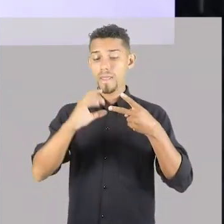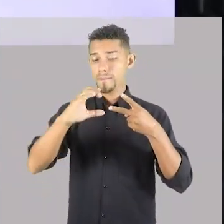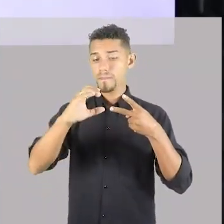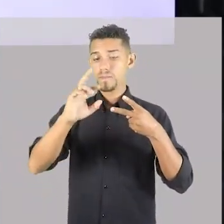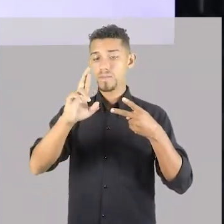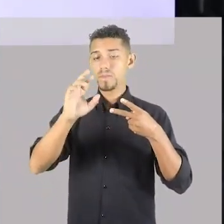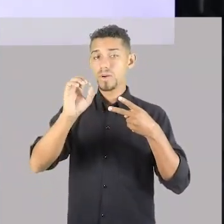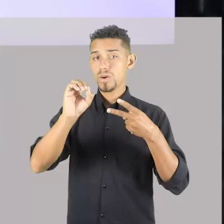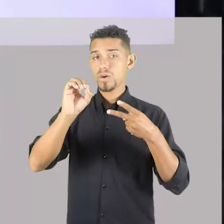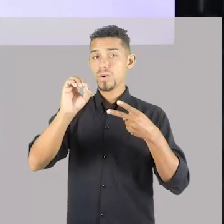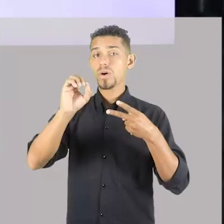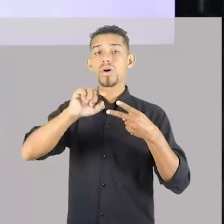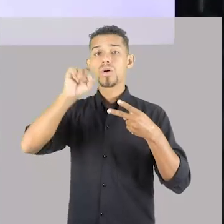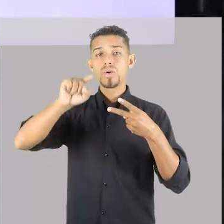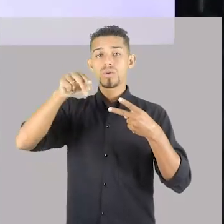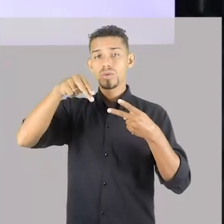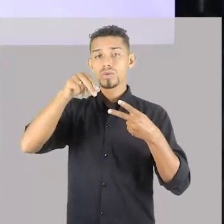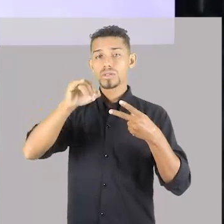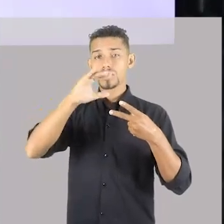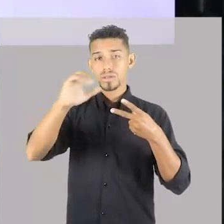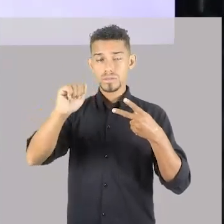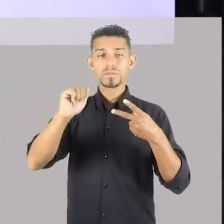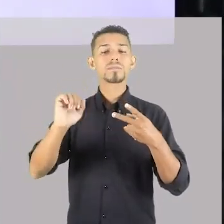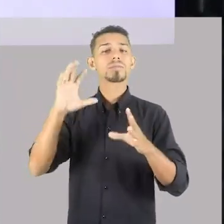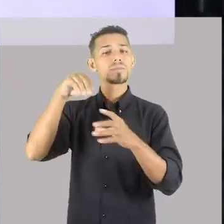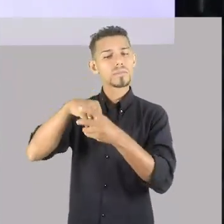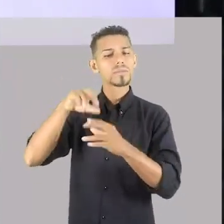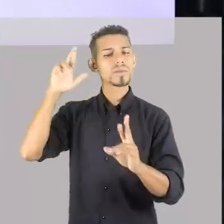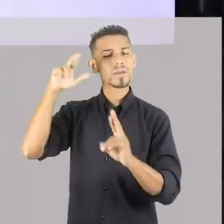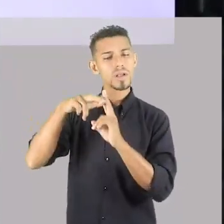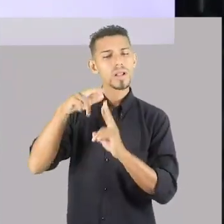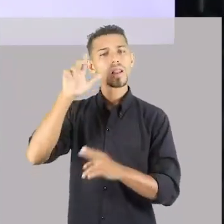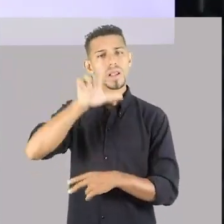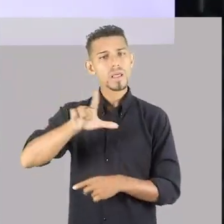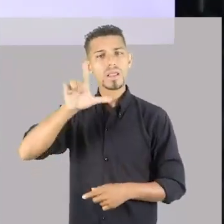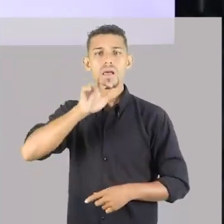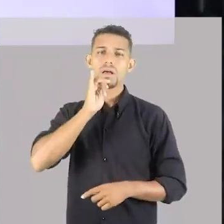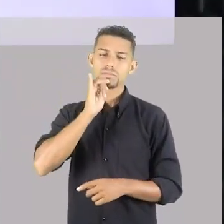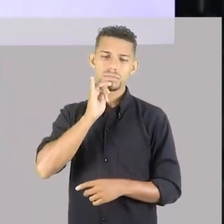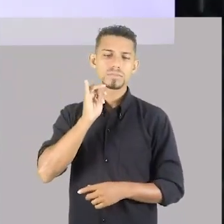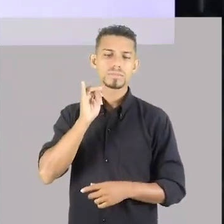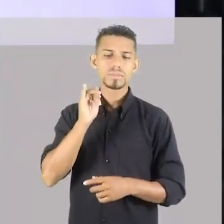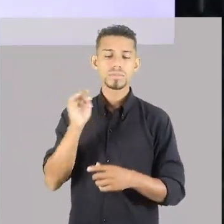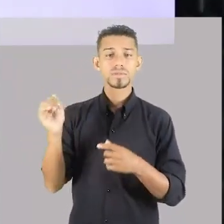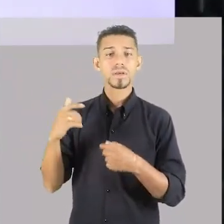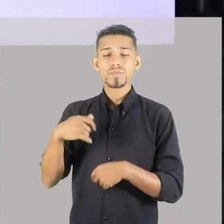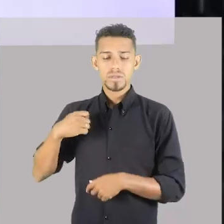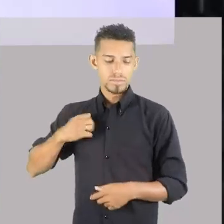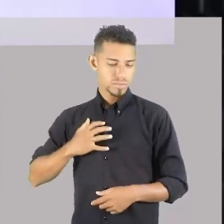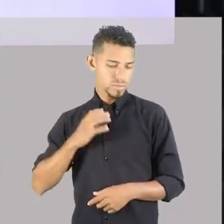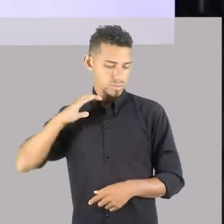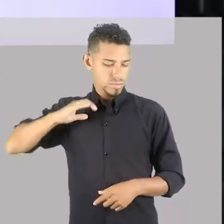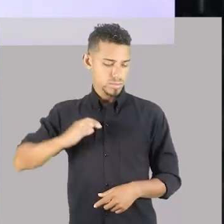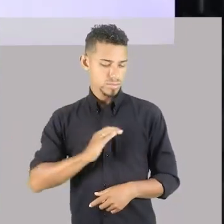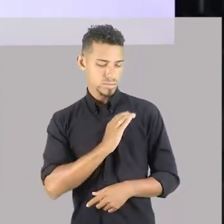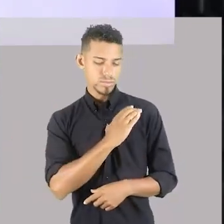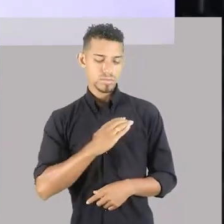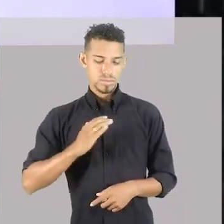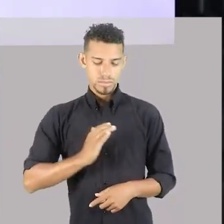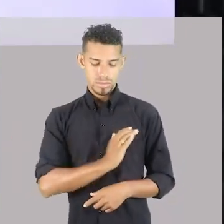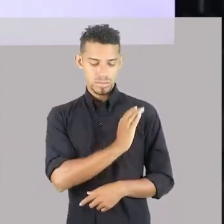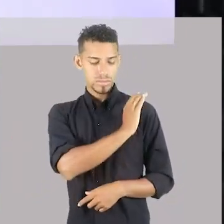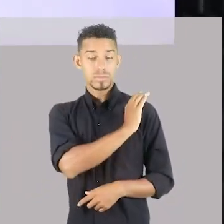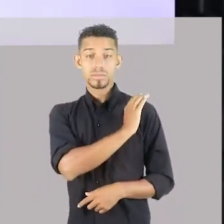é trabalhada dentro da referência literária, quando você pega uma crônica, por exemplo, de Clarice Lispector, você vai ver o